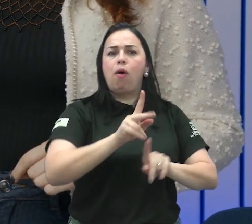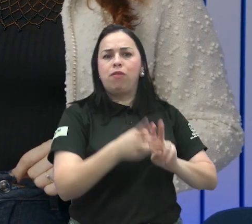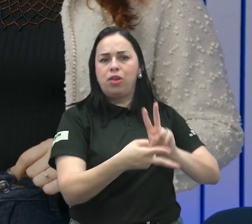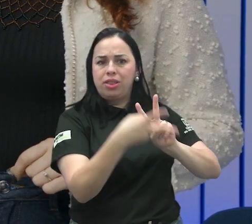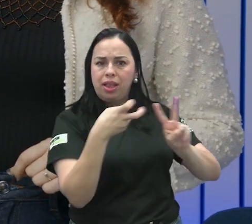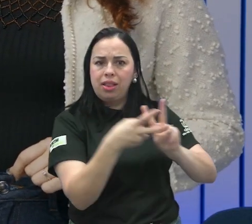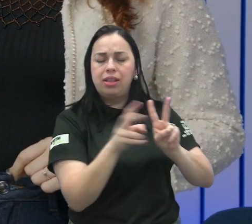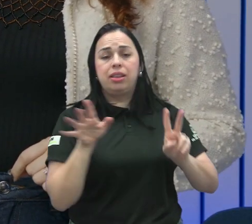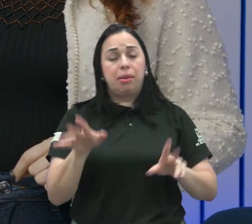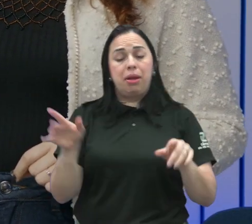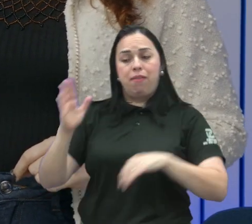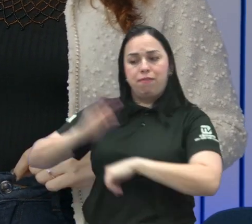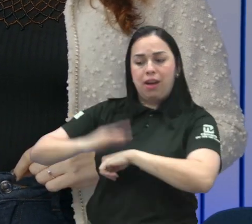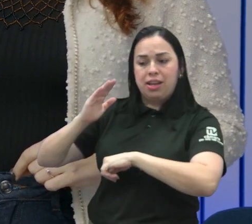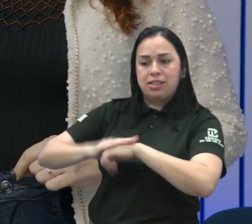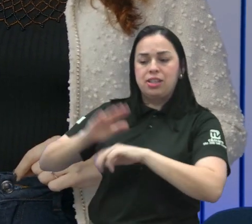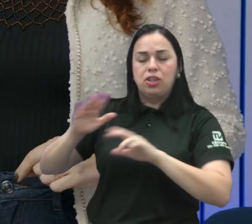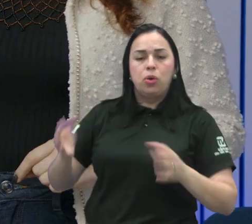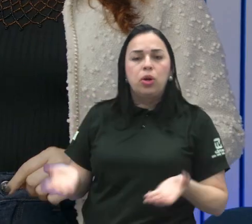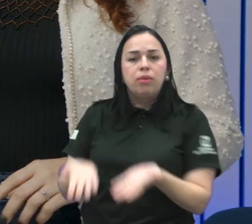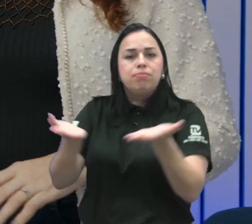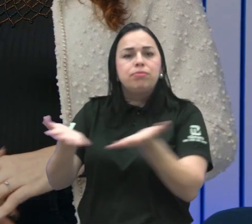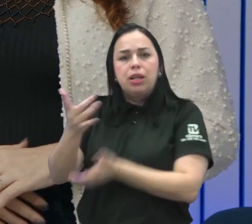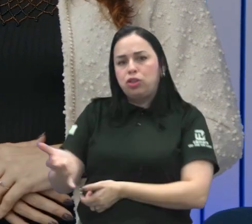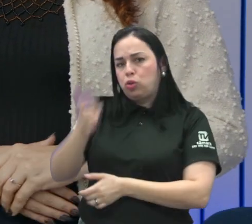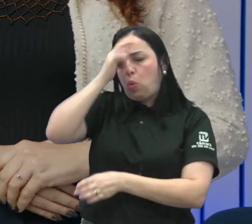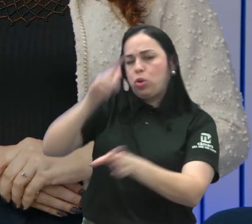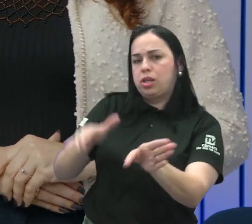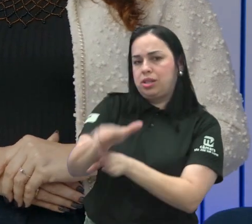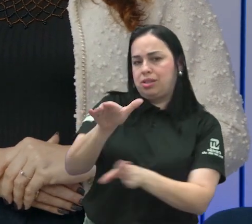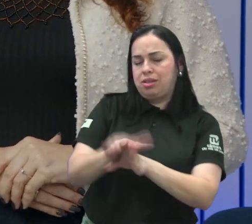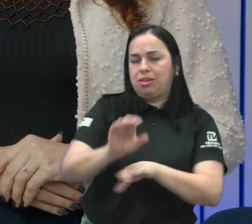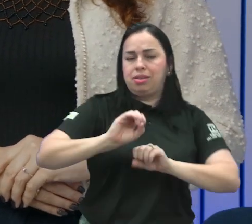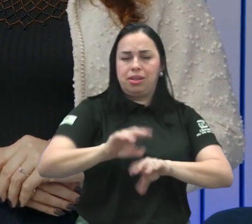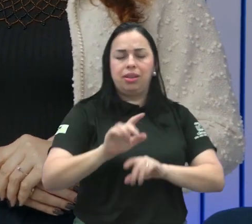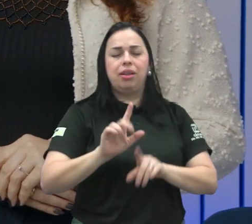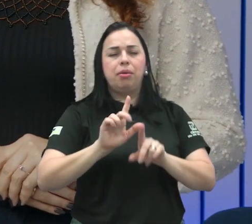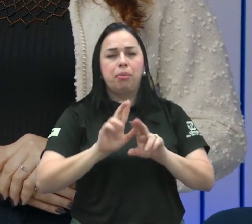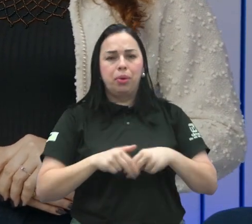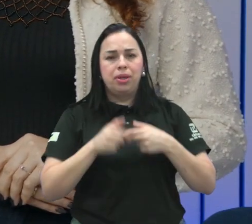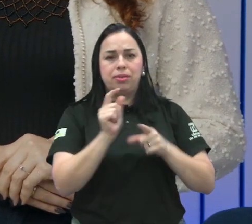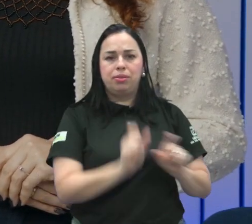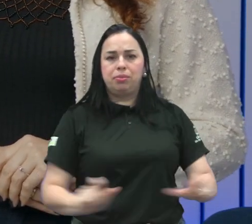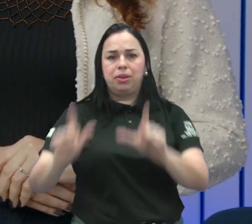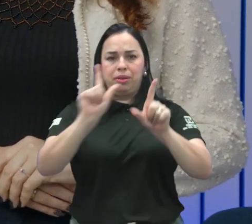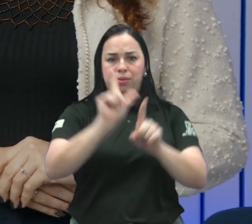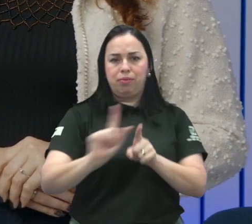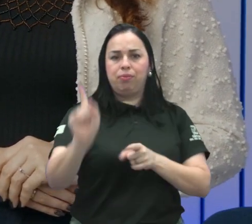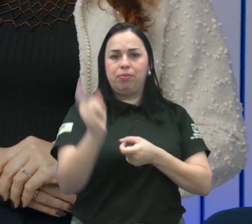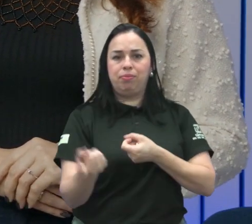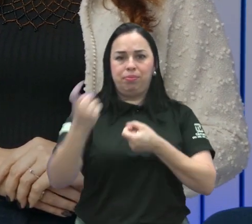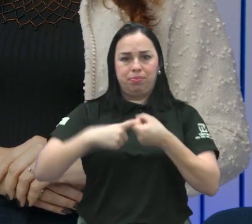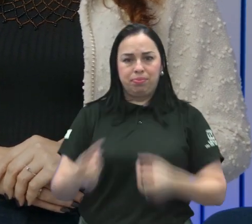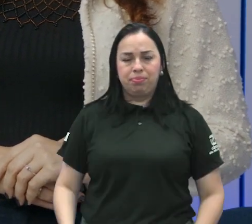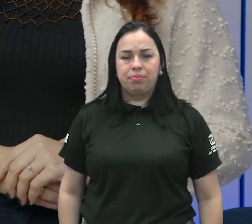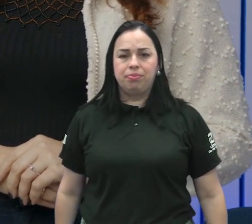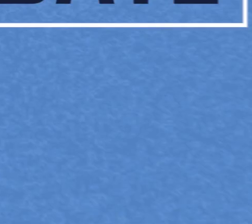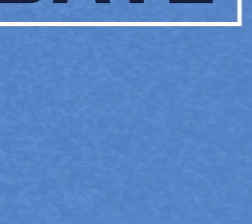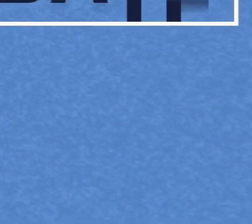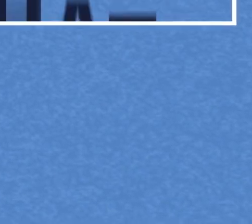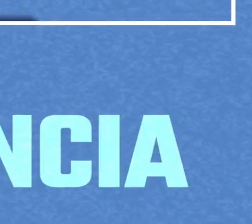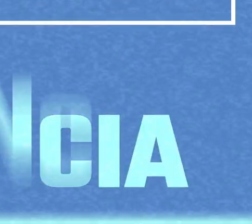que valorizam os povos originários através de atividades de conscientização e educação. Nós voltamos em